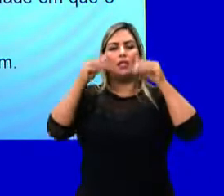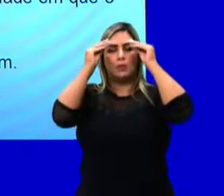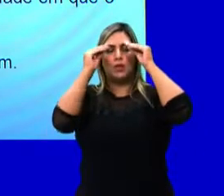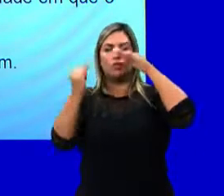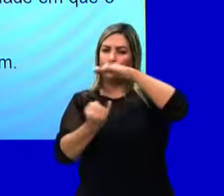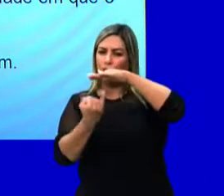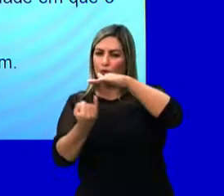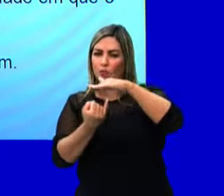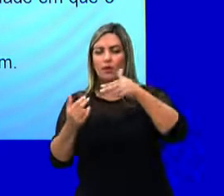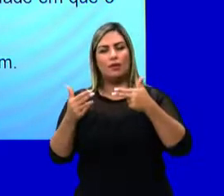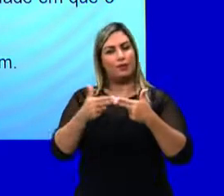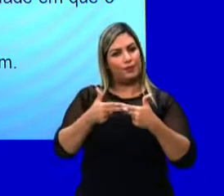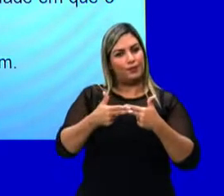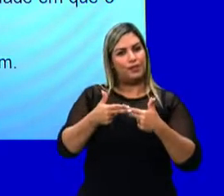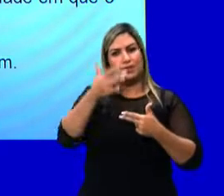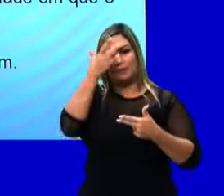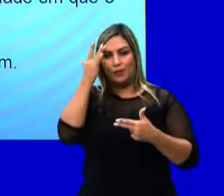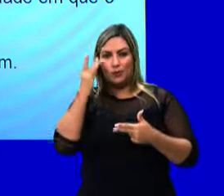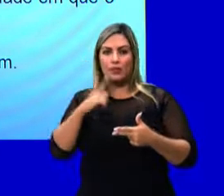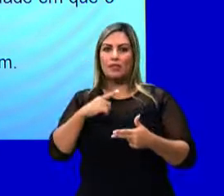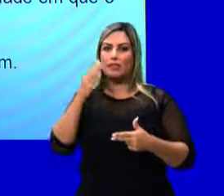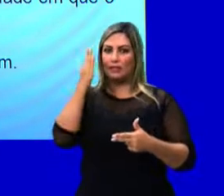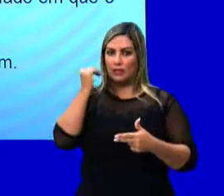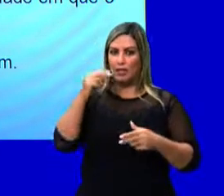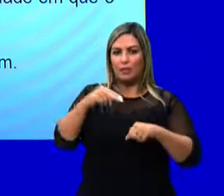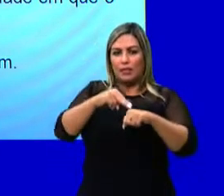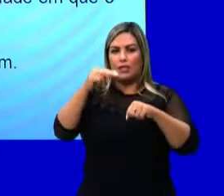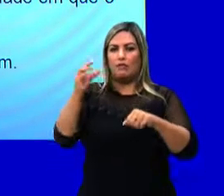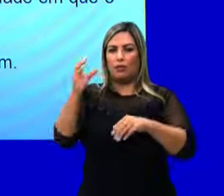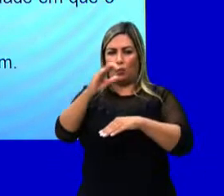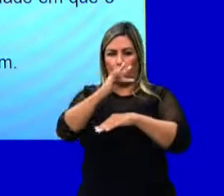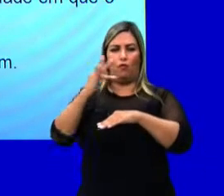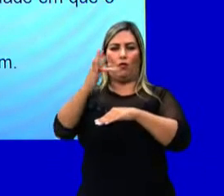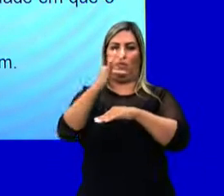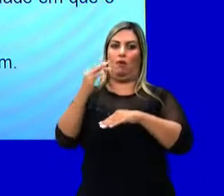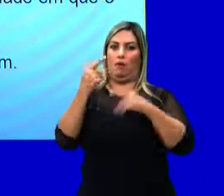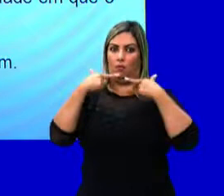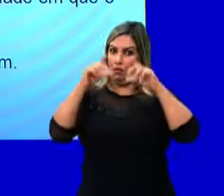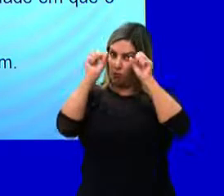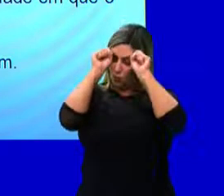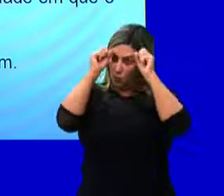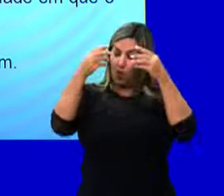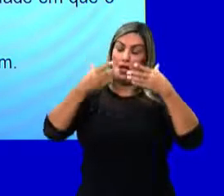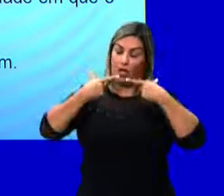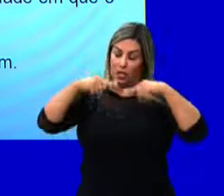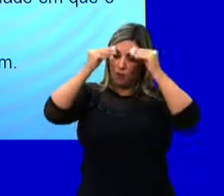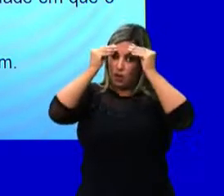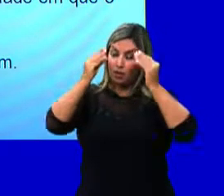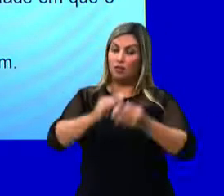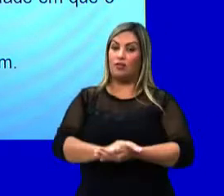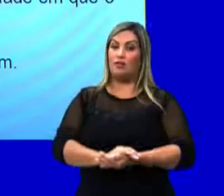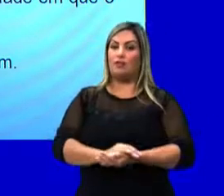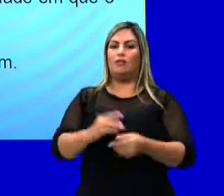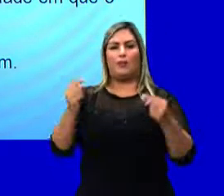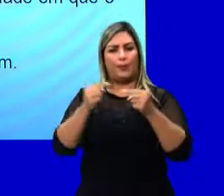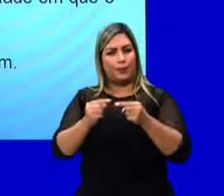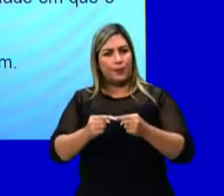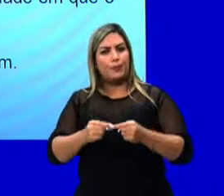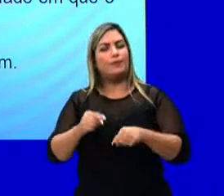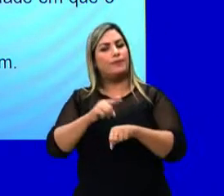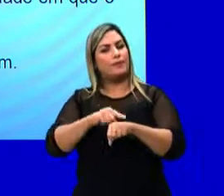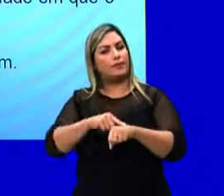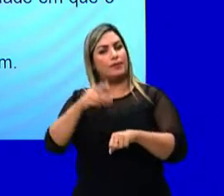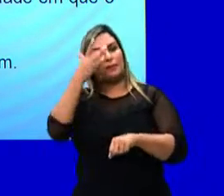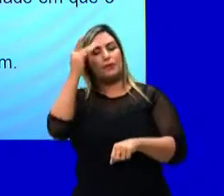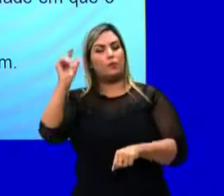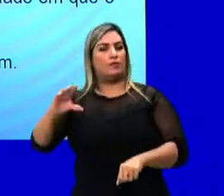formal, utilizada pelas pessoas que dominam o nível culto da linguagem. sendo, portanto, adequada à situação em que o